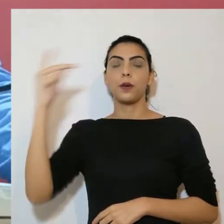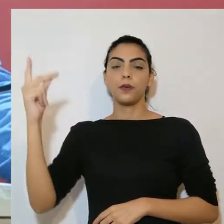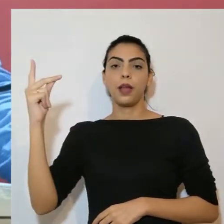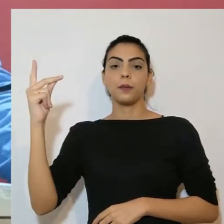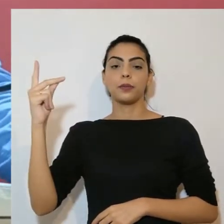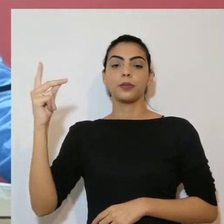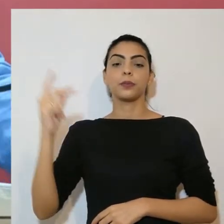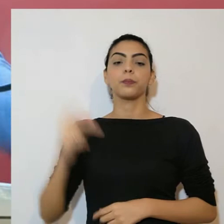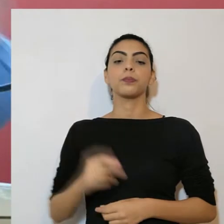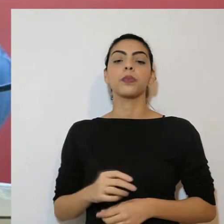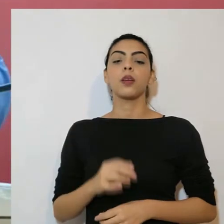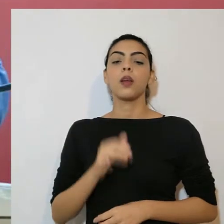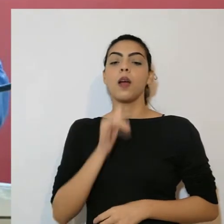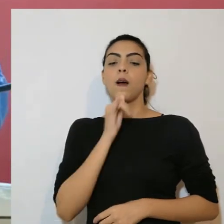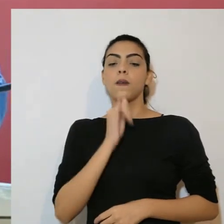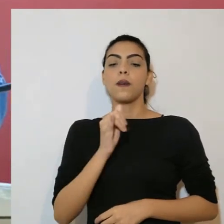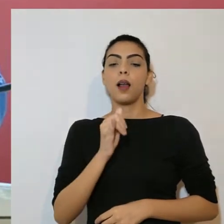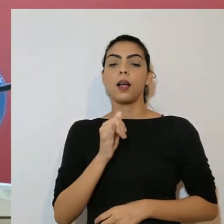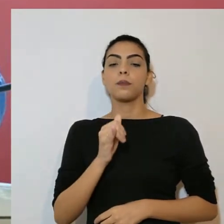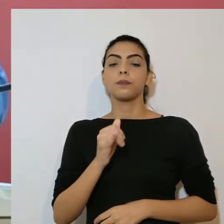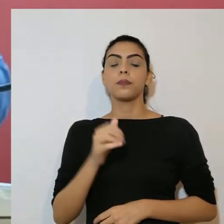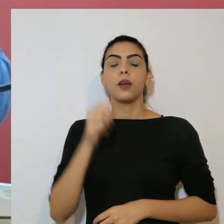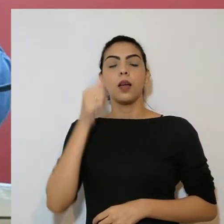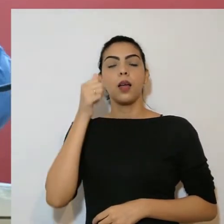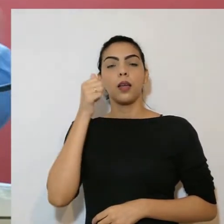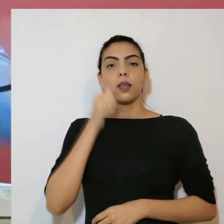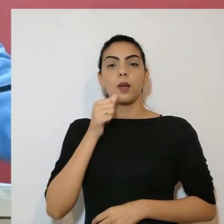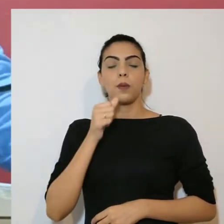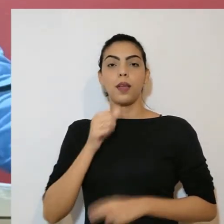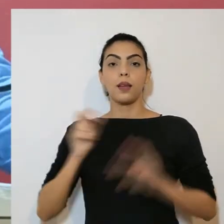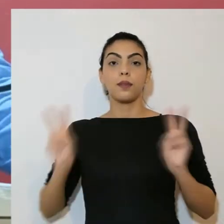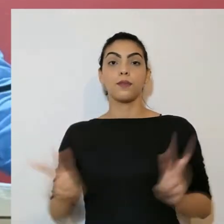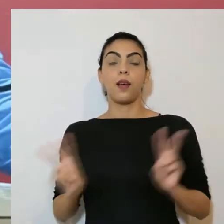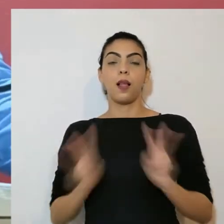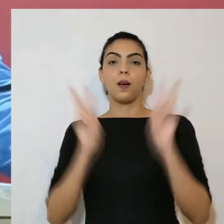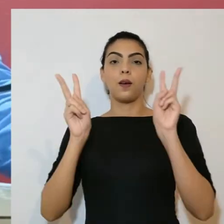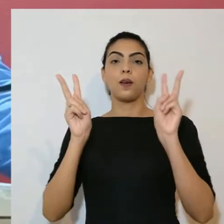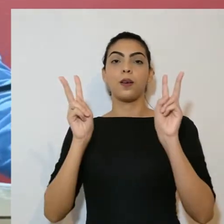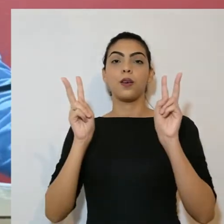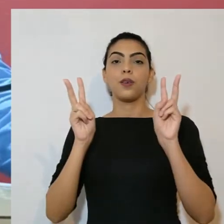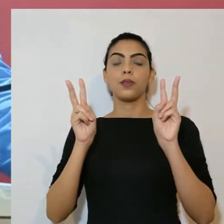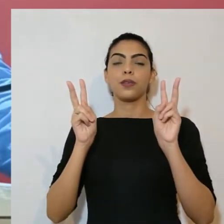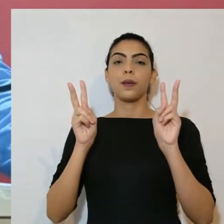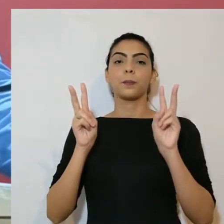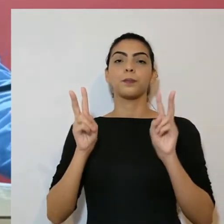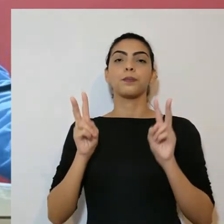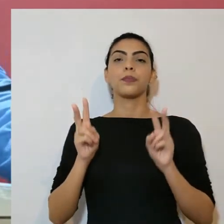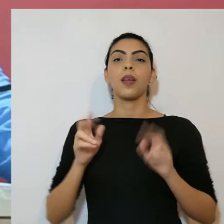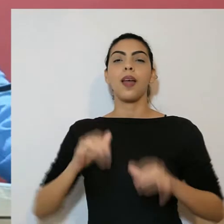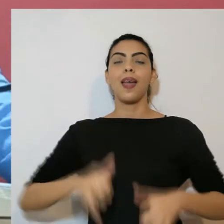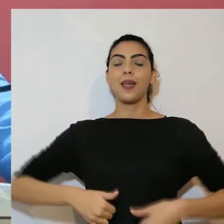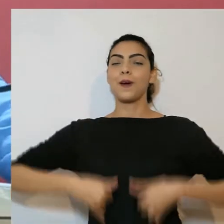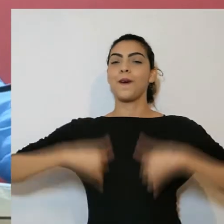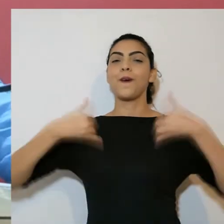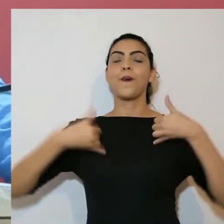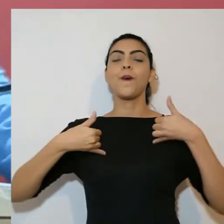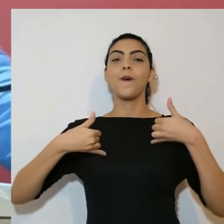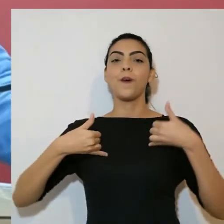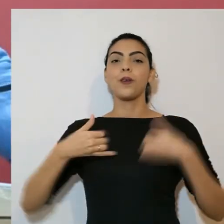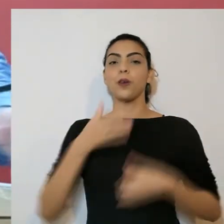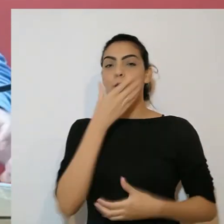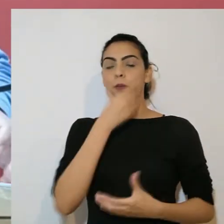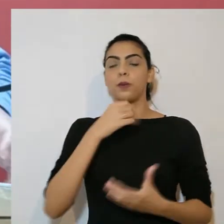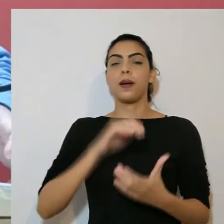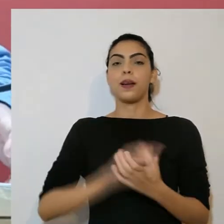Salomão também diz o seguinte: a mulher virtuosa é a coroa do seu marido, mas a que o